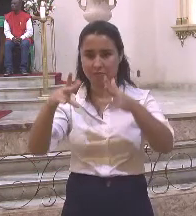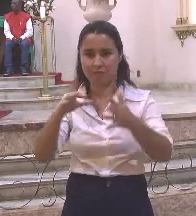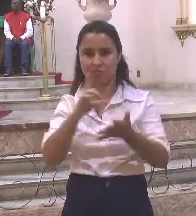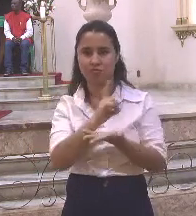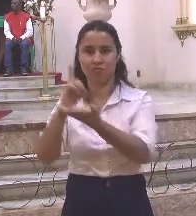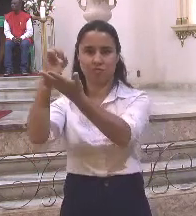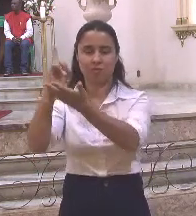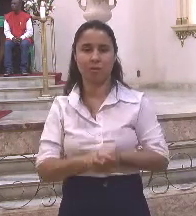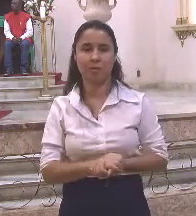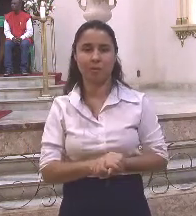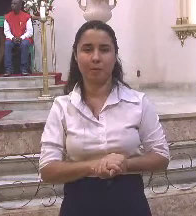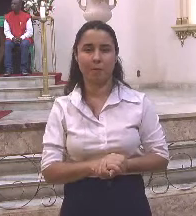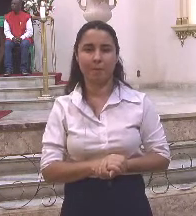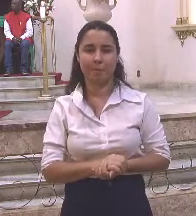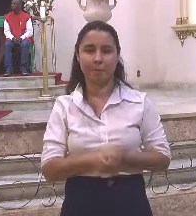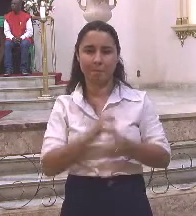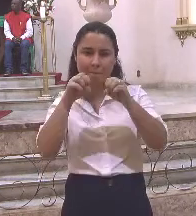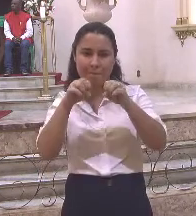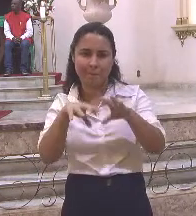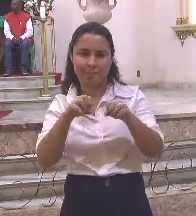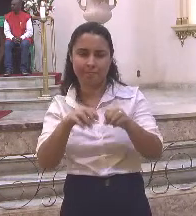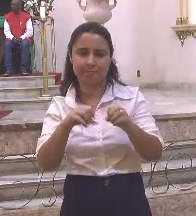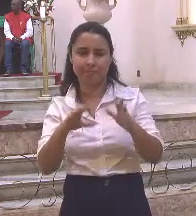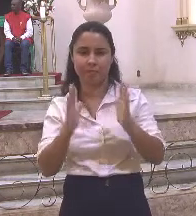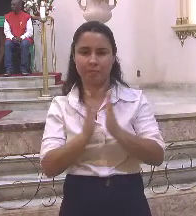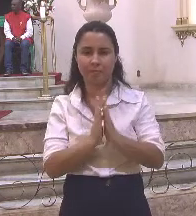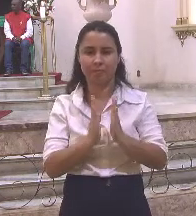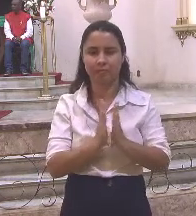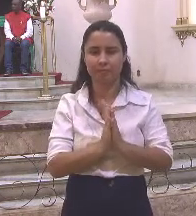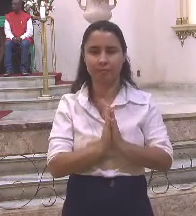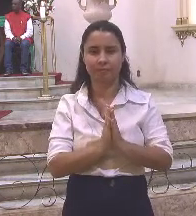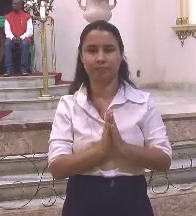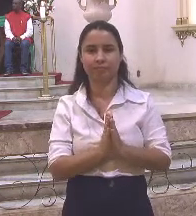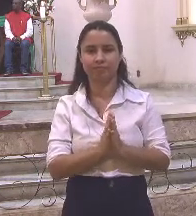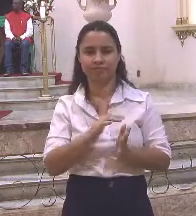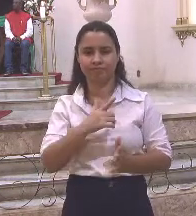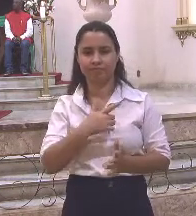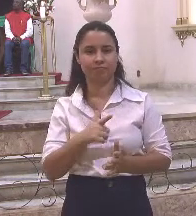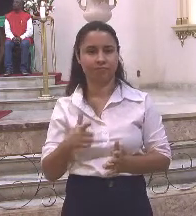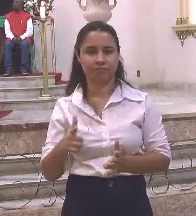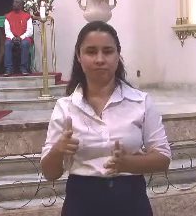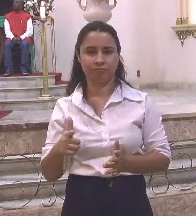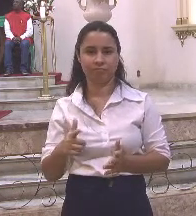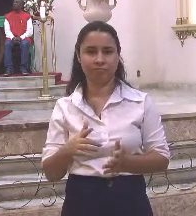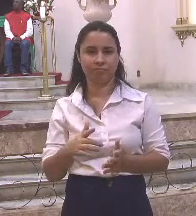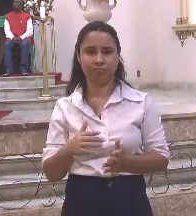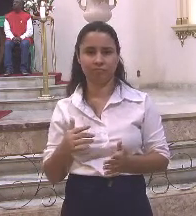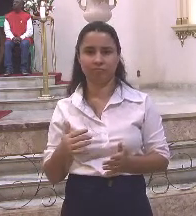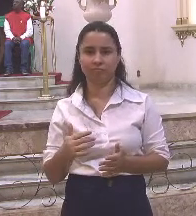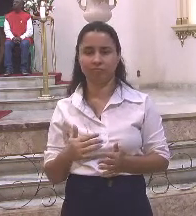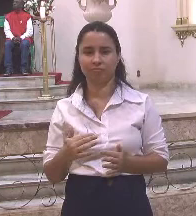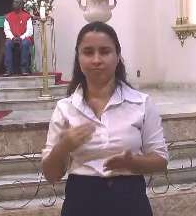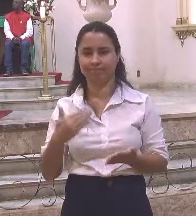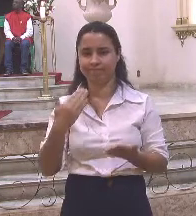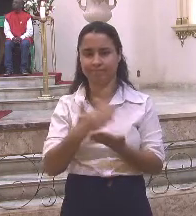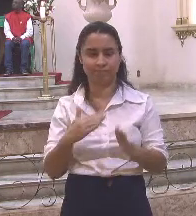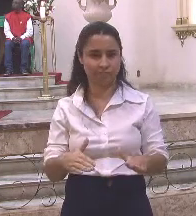O ensino sobre a oração não terminou com a parábola do juiz